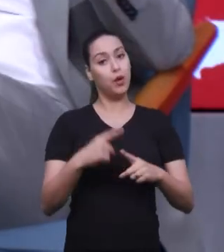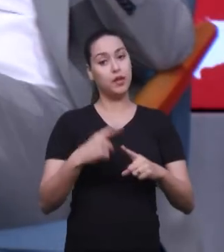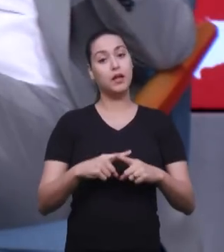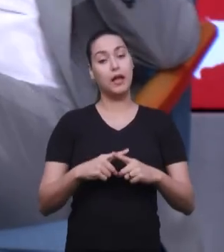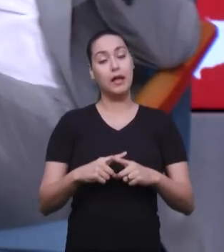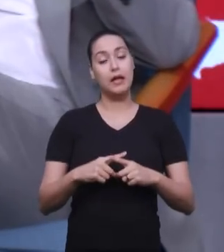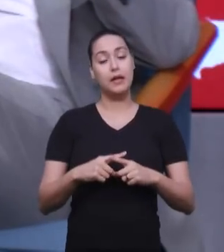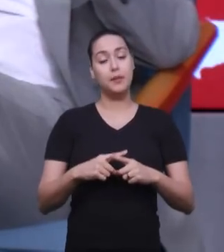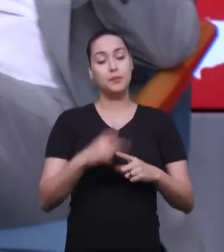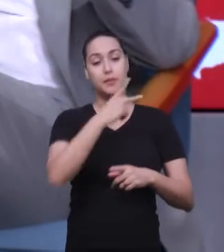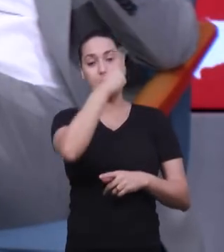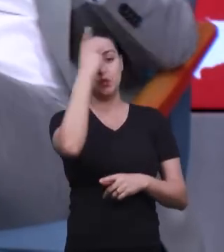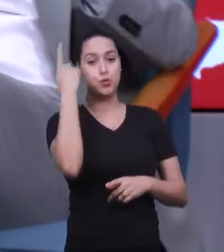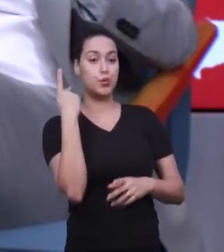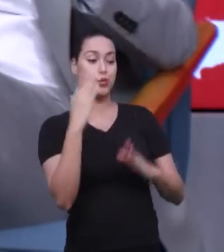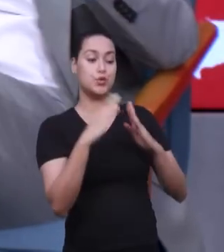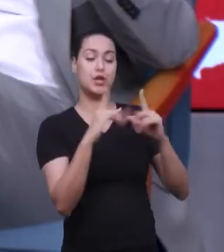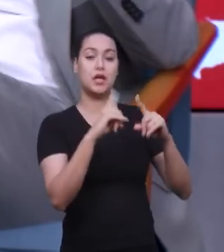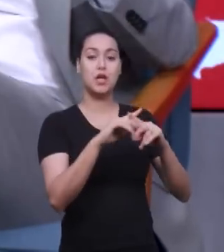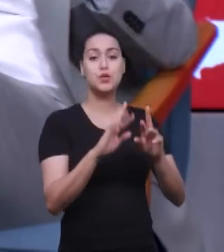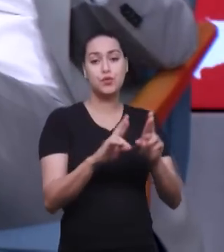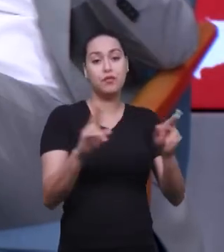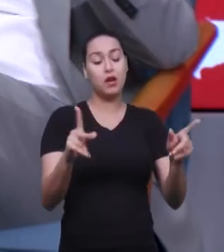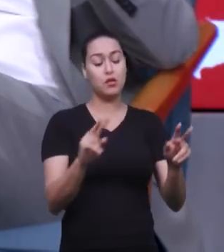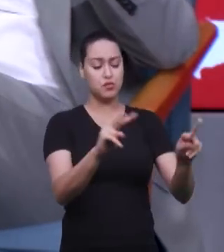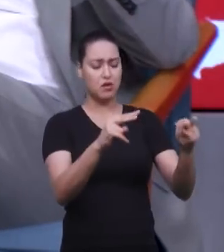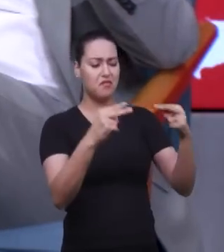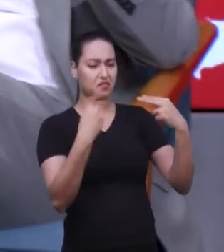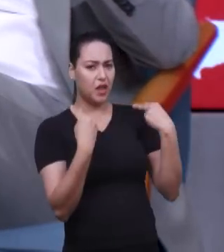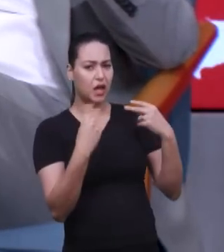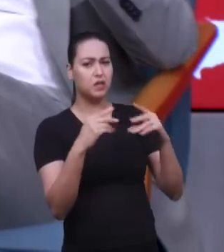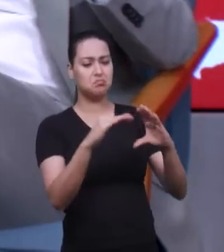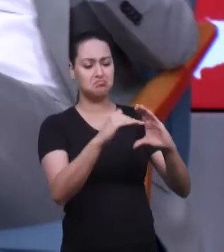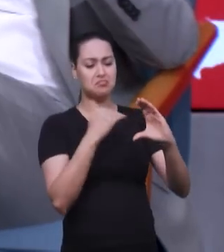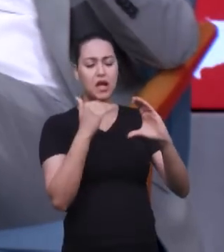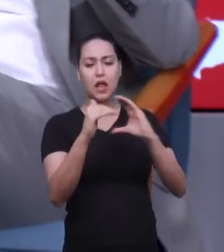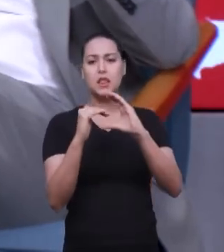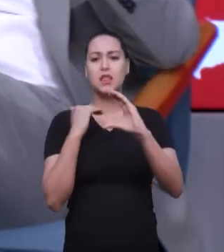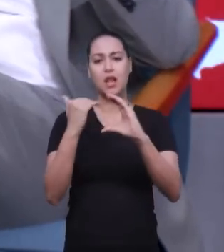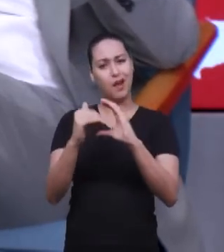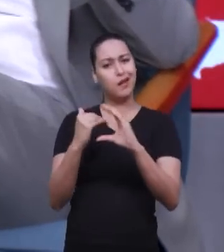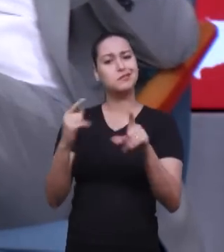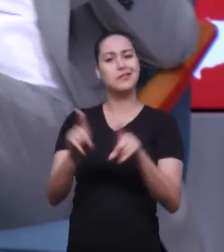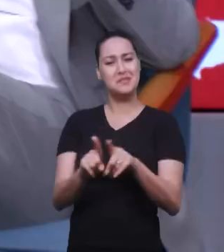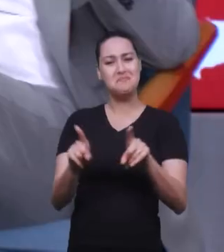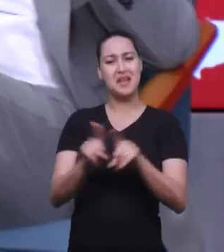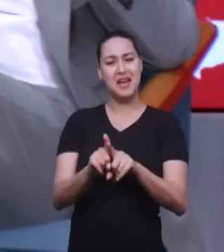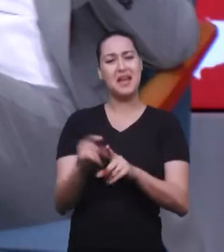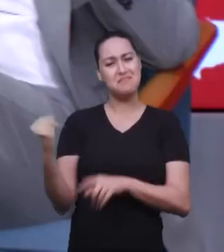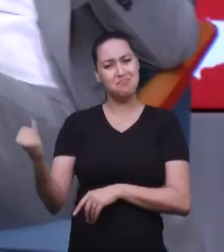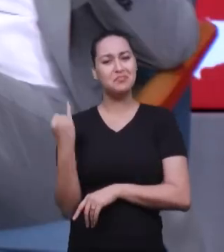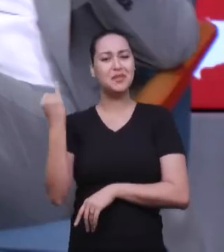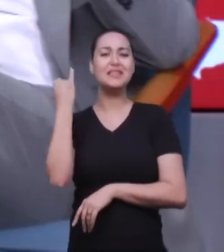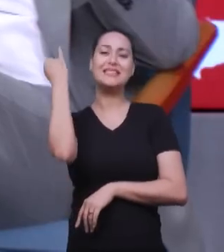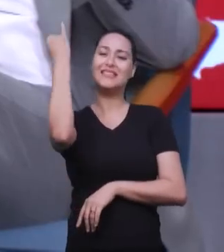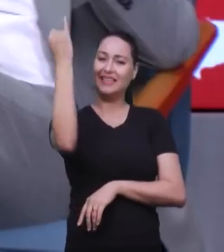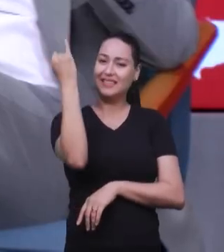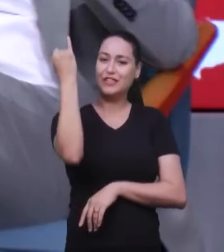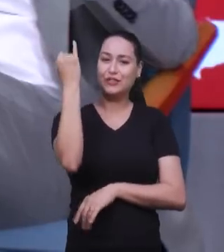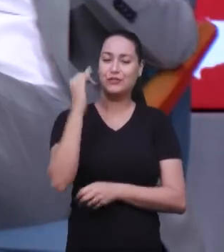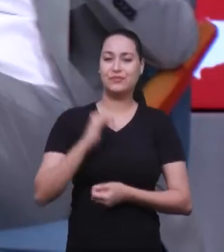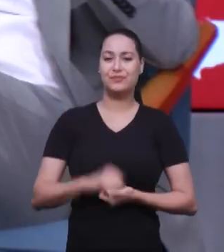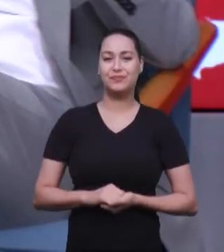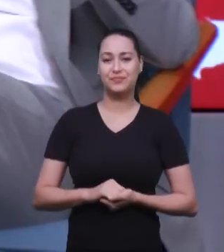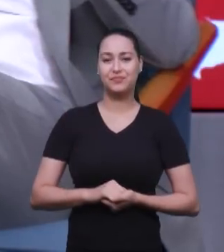irmãos de outras igrejas que têm assistido, participado, né, até mandado suas contribuições,